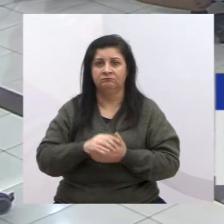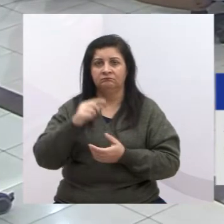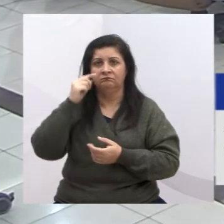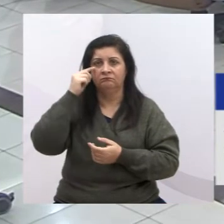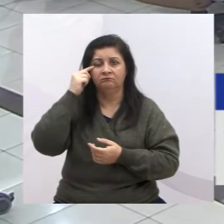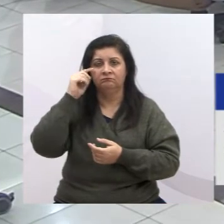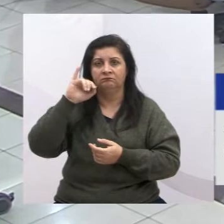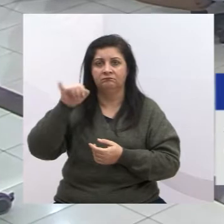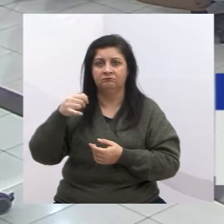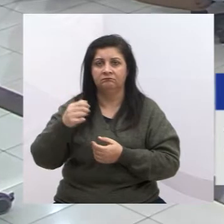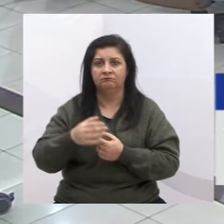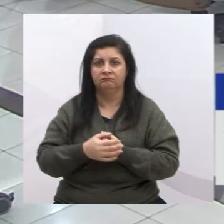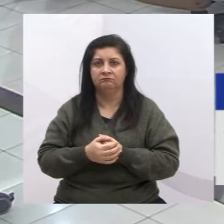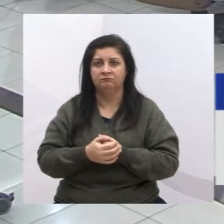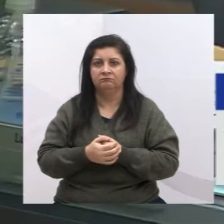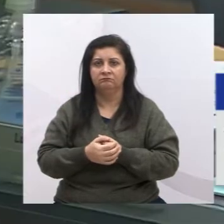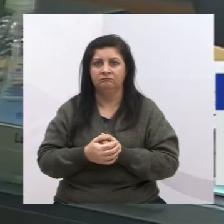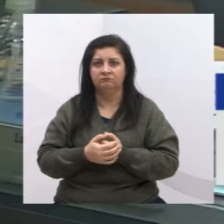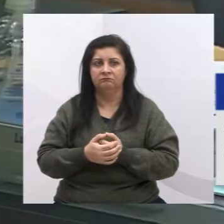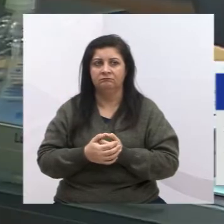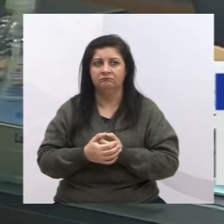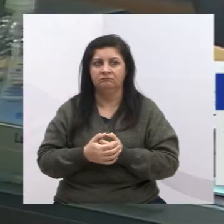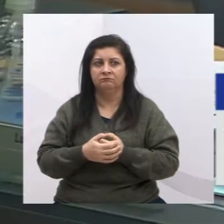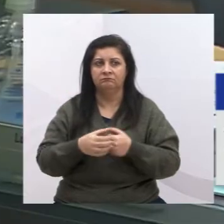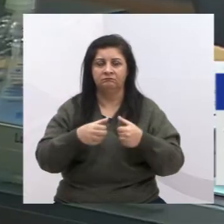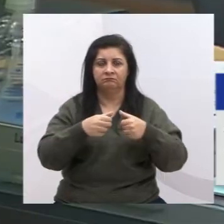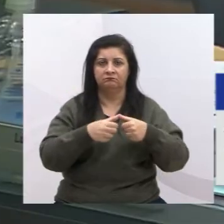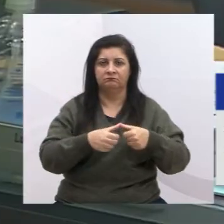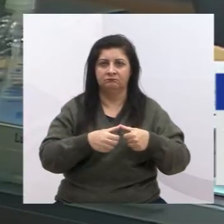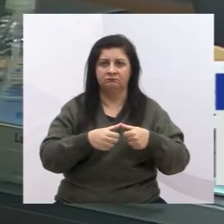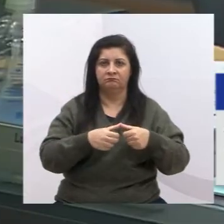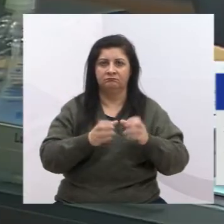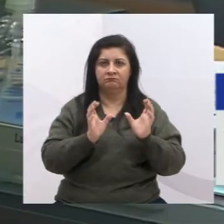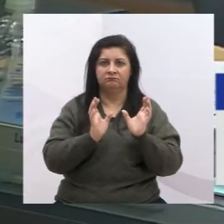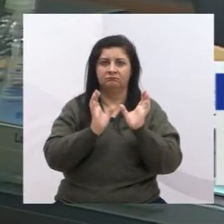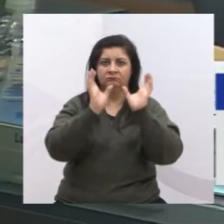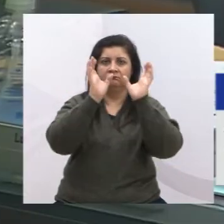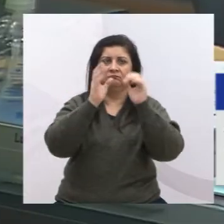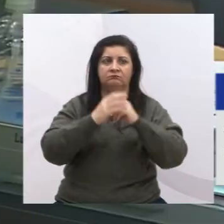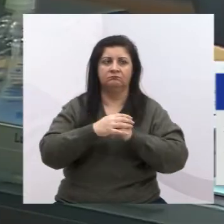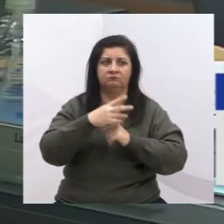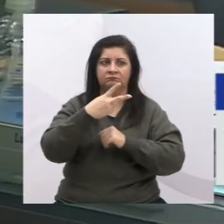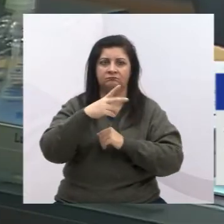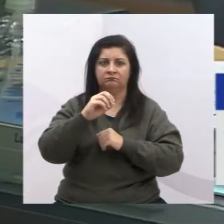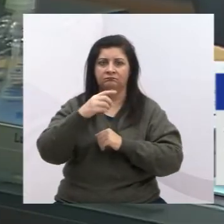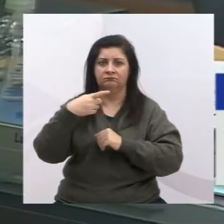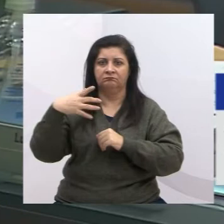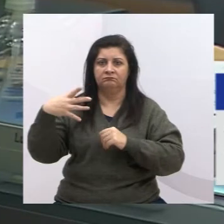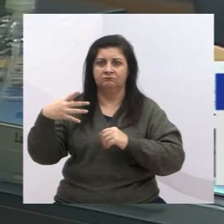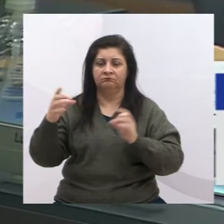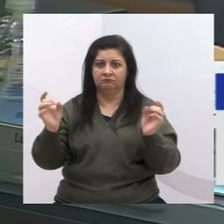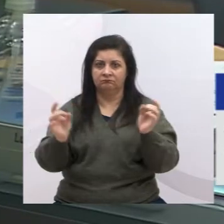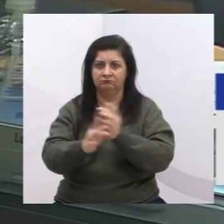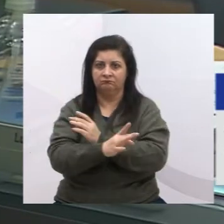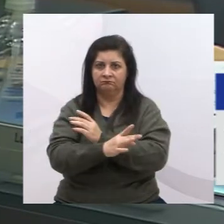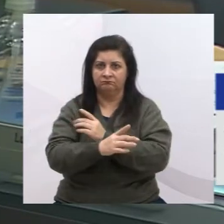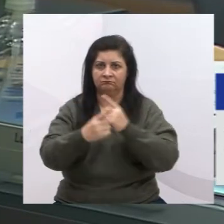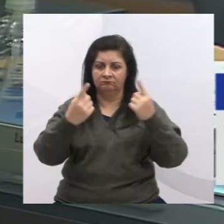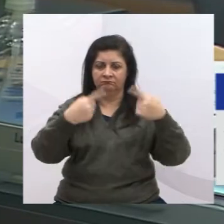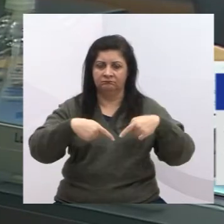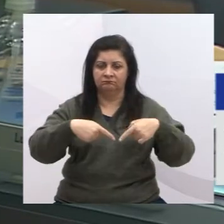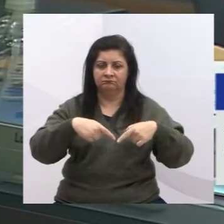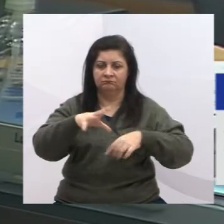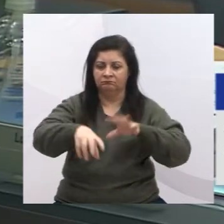que os torcedores japoneses deixaram aqui na Copa do Mundo de 2014. Terminava a partida, eles